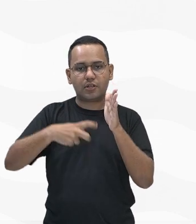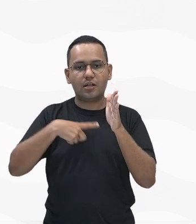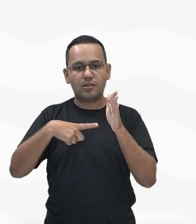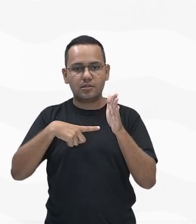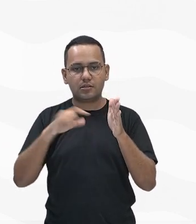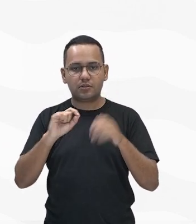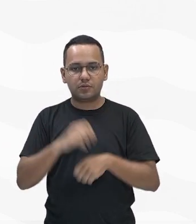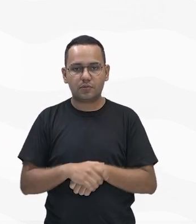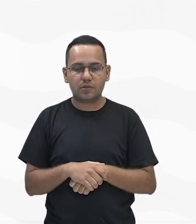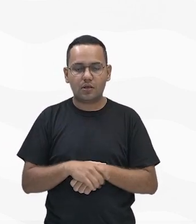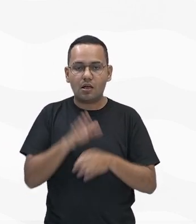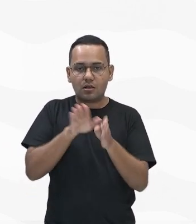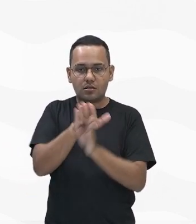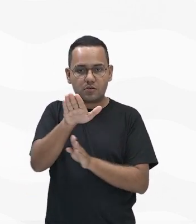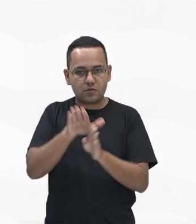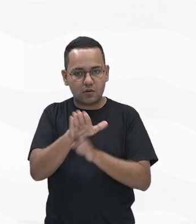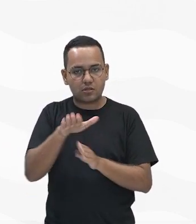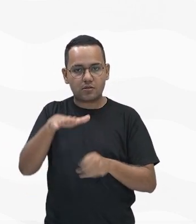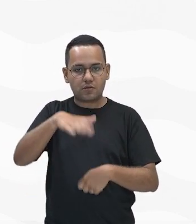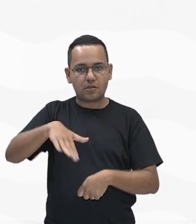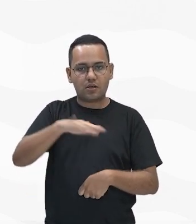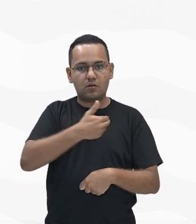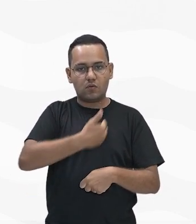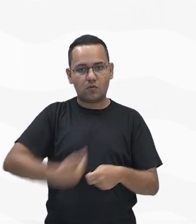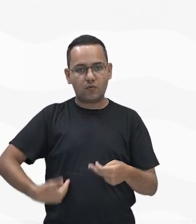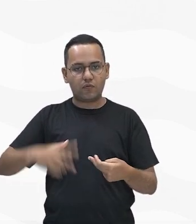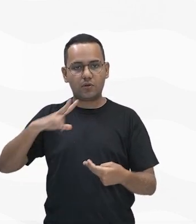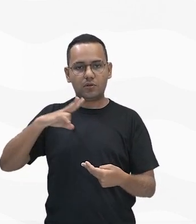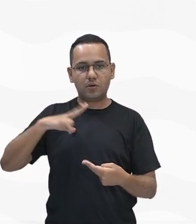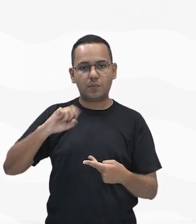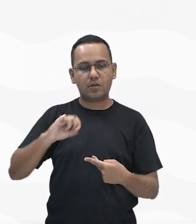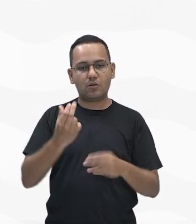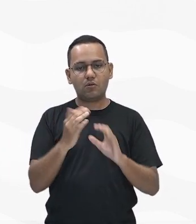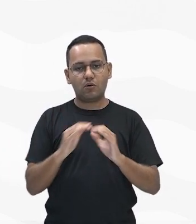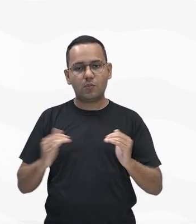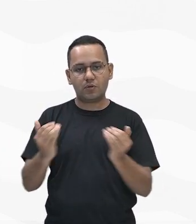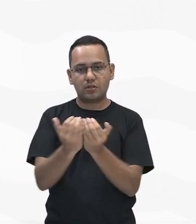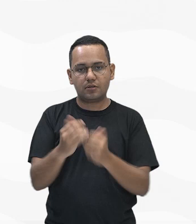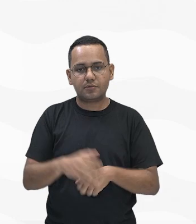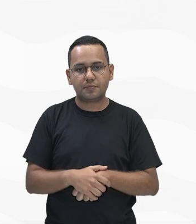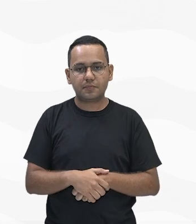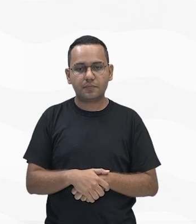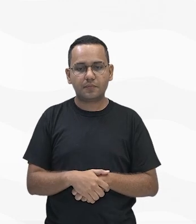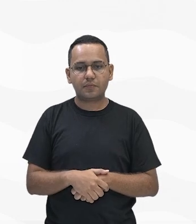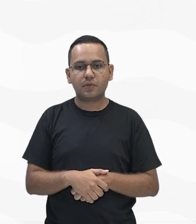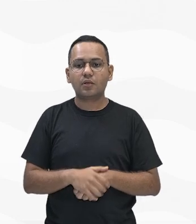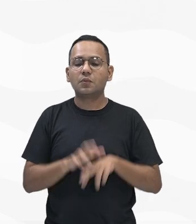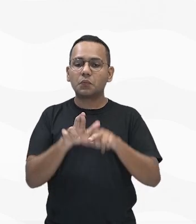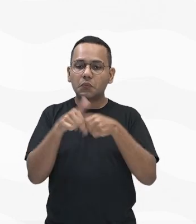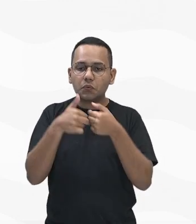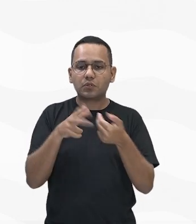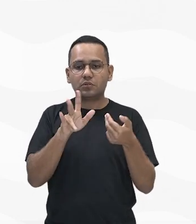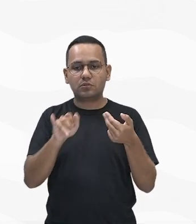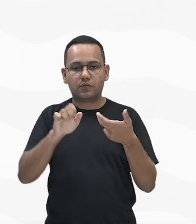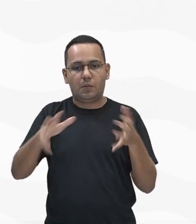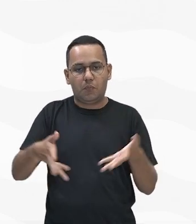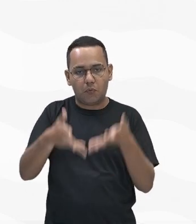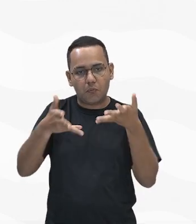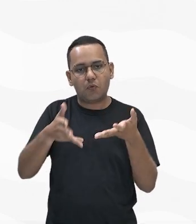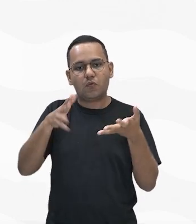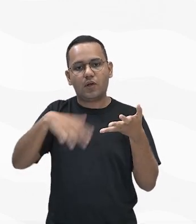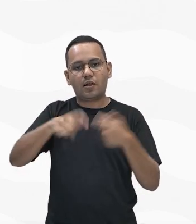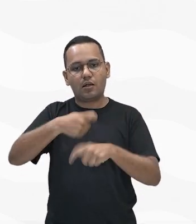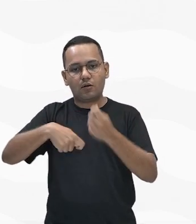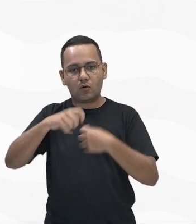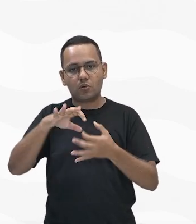setor público, o setor privado e as próprias comunidades, visando promover o desenvolvimento econômico sustentável